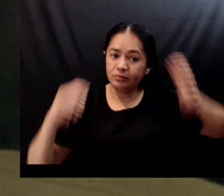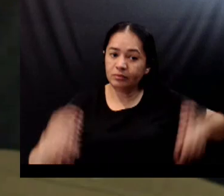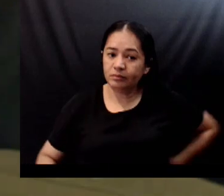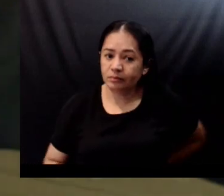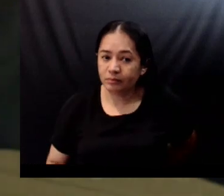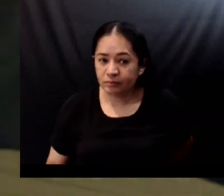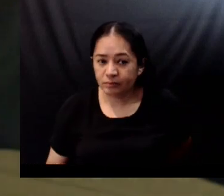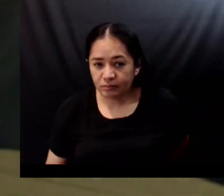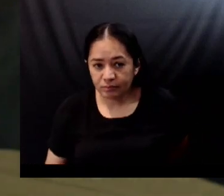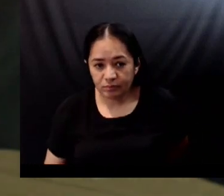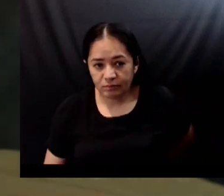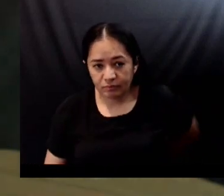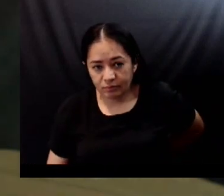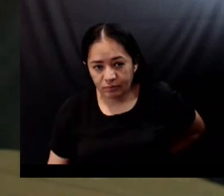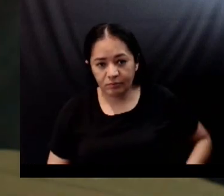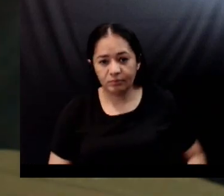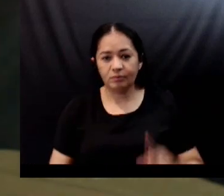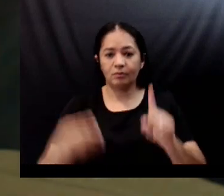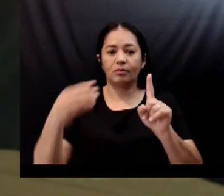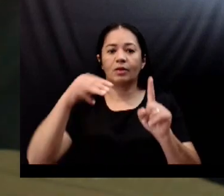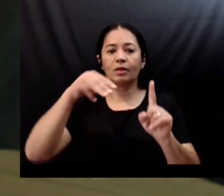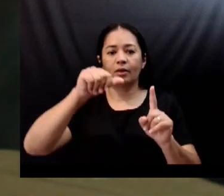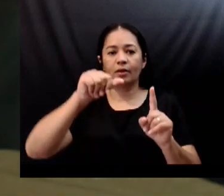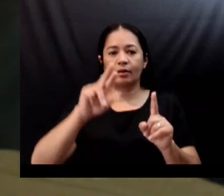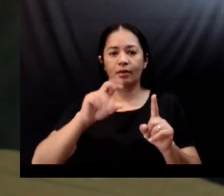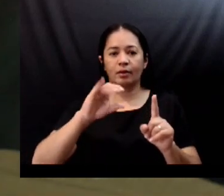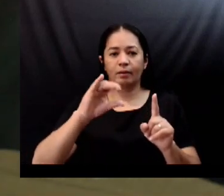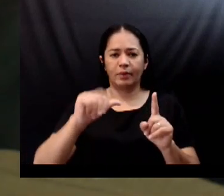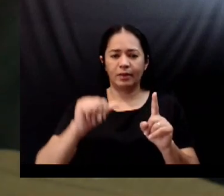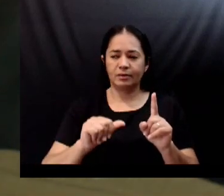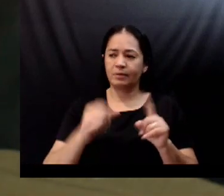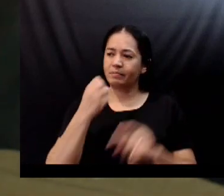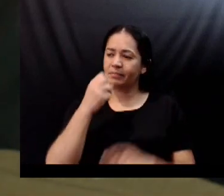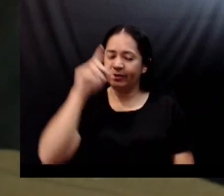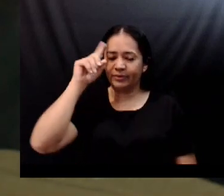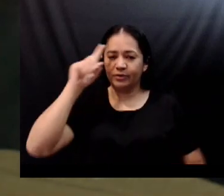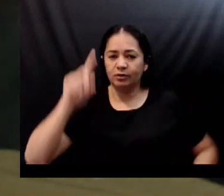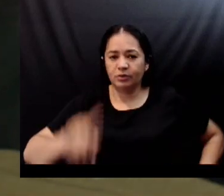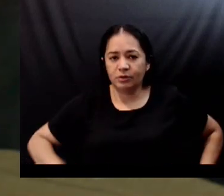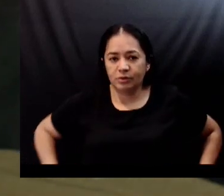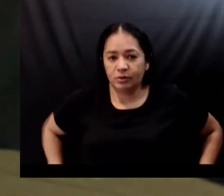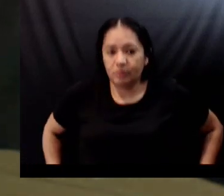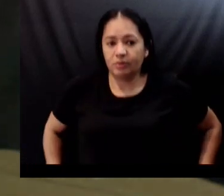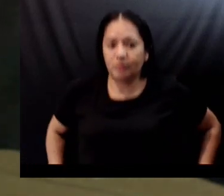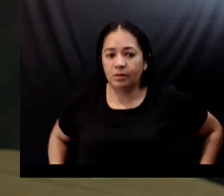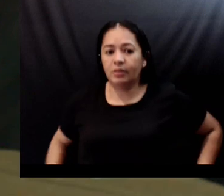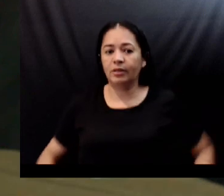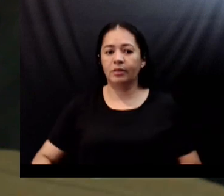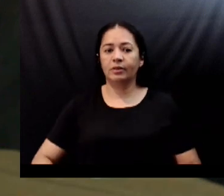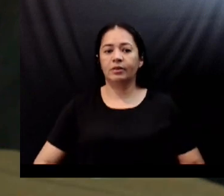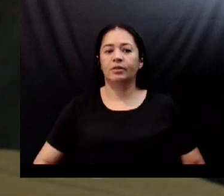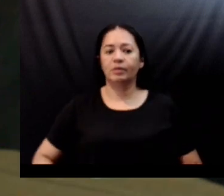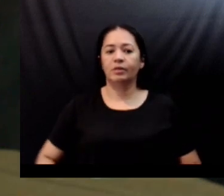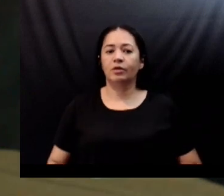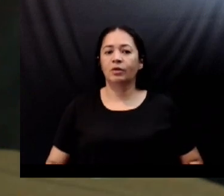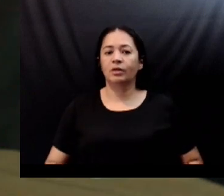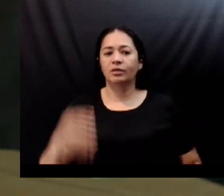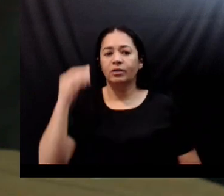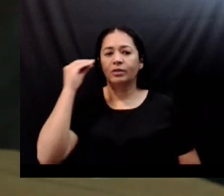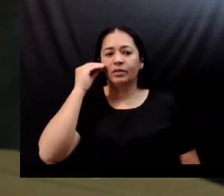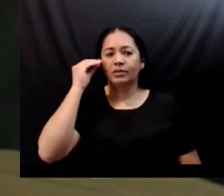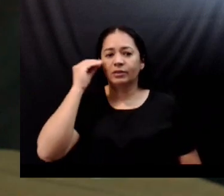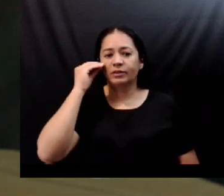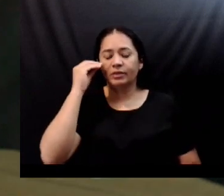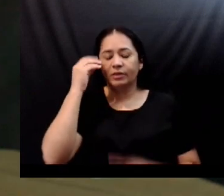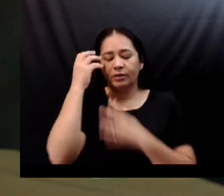do Proença. Márcia, bom dia para você, ótima sexta. Ela diz assim, ó: quando tento cochilar à tarde, a cabeça grita, você deveria